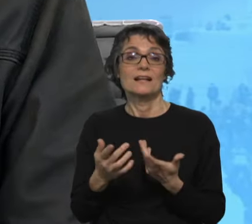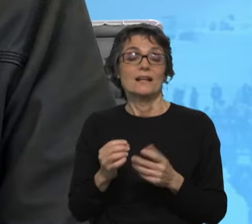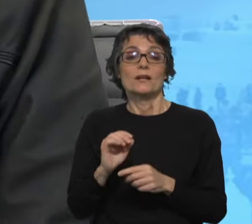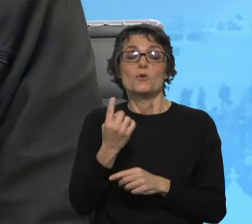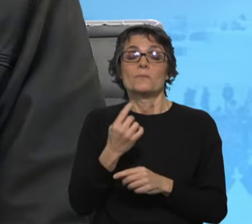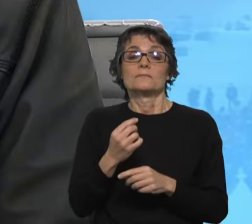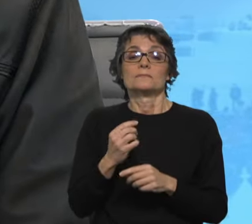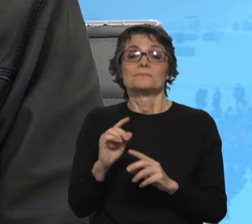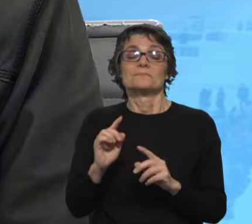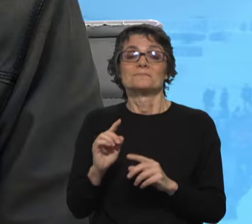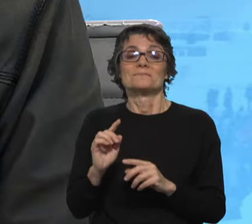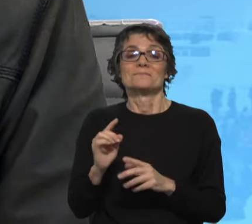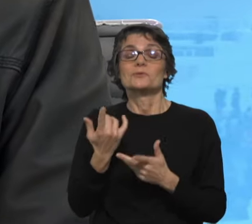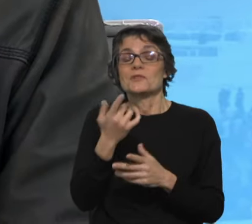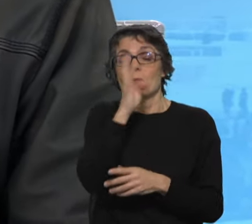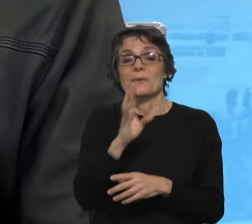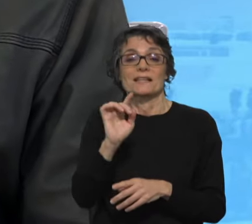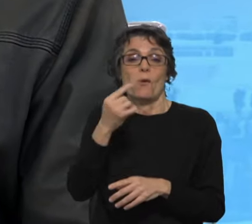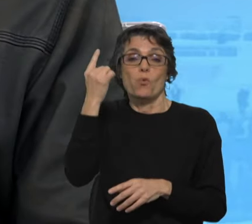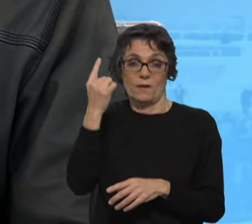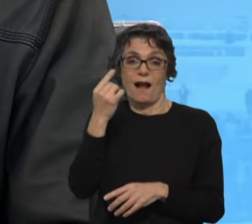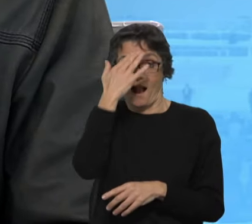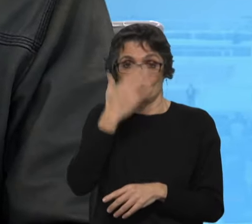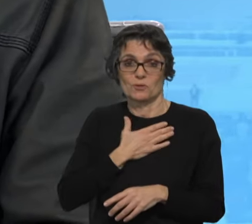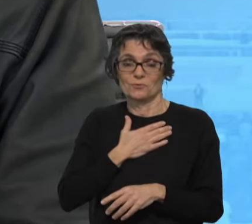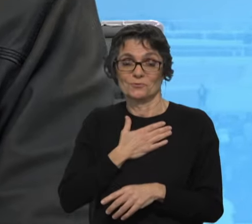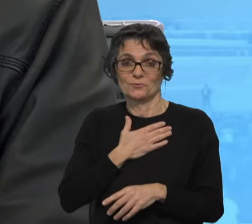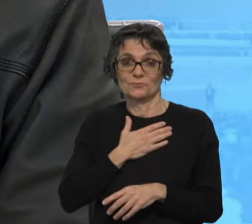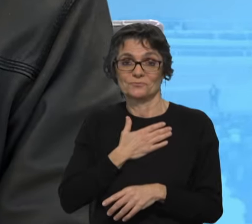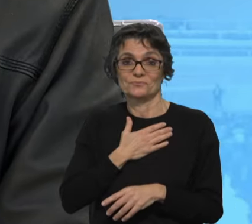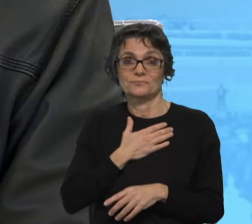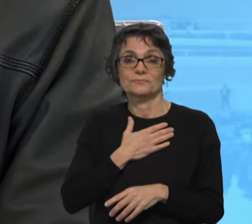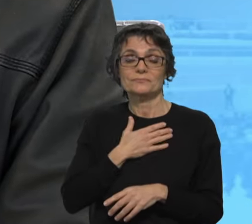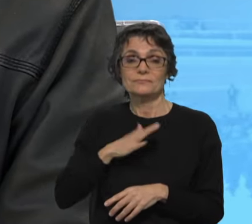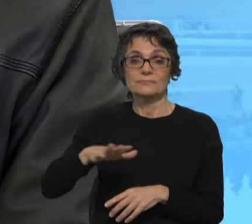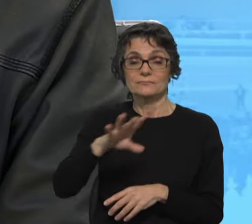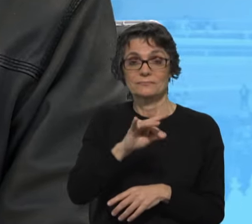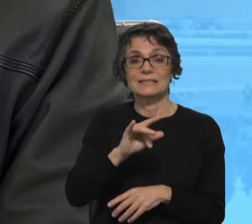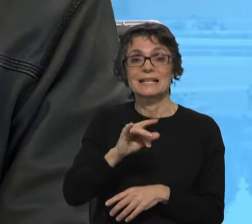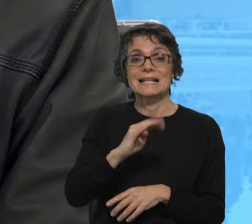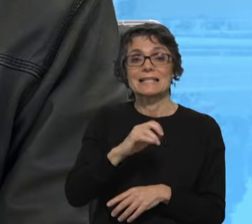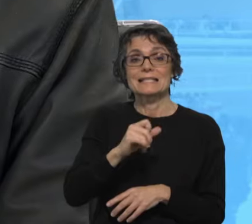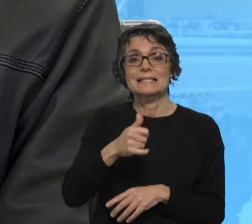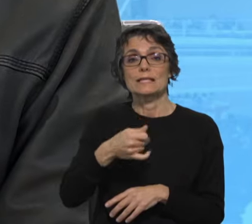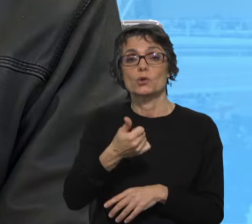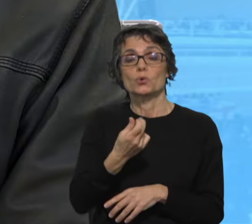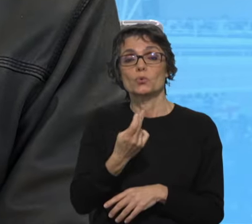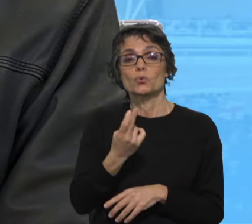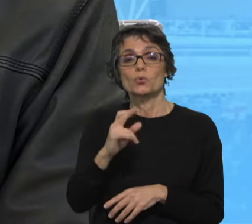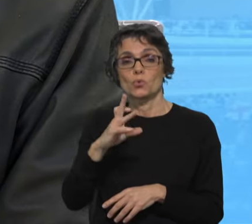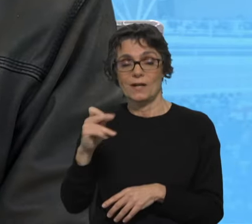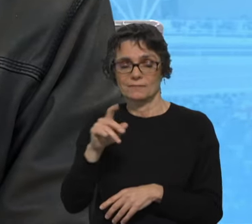uma tradição que eu penso que é única normalmente insegura no dia de quinta-feira Santa eh